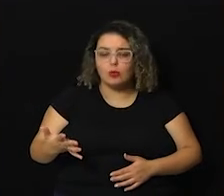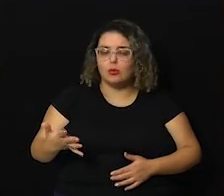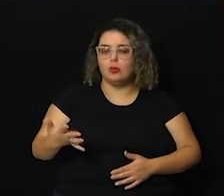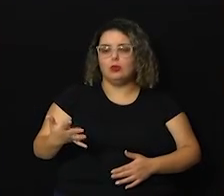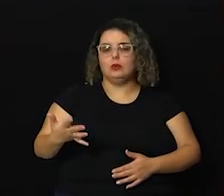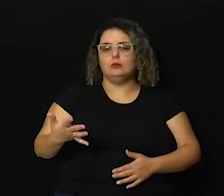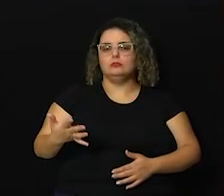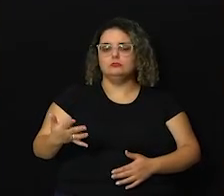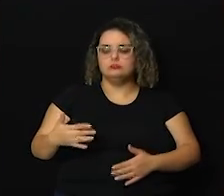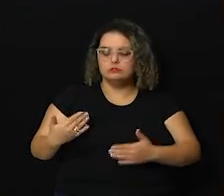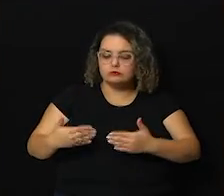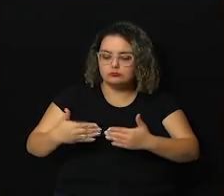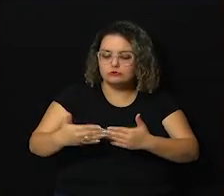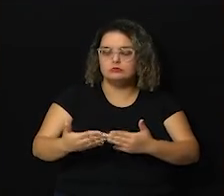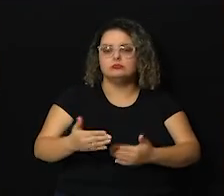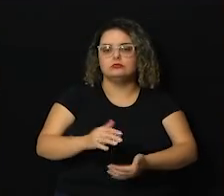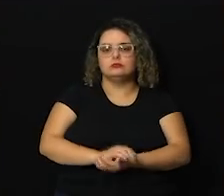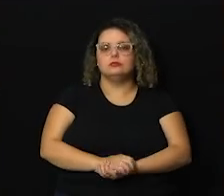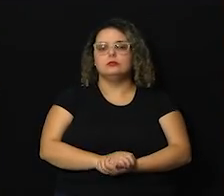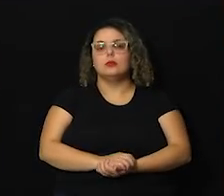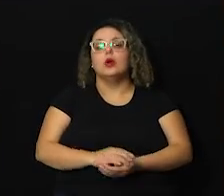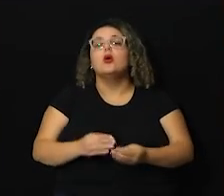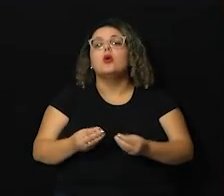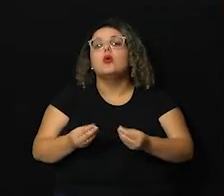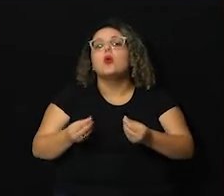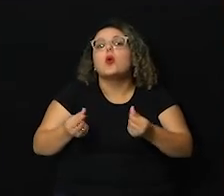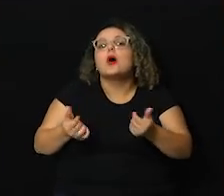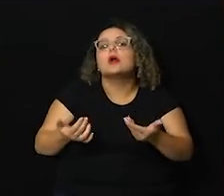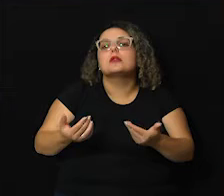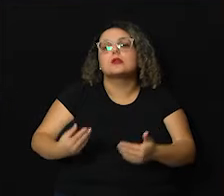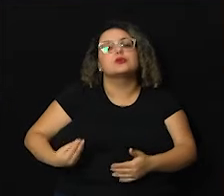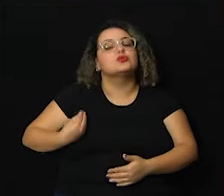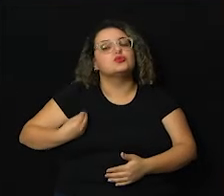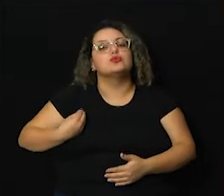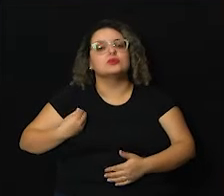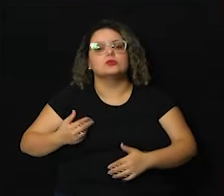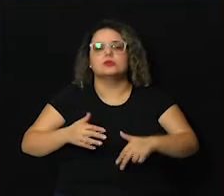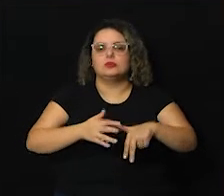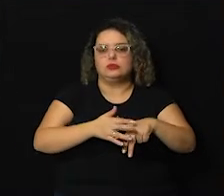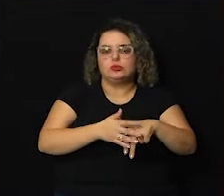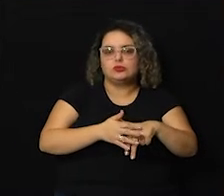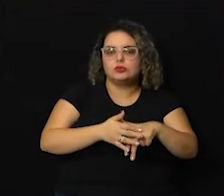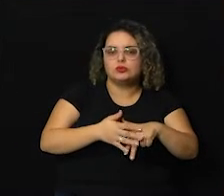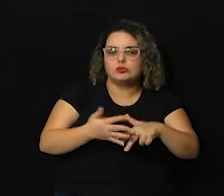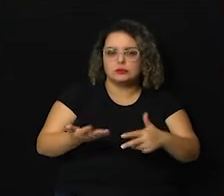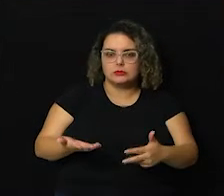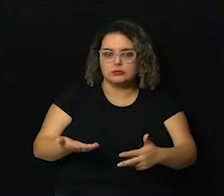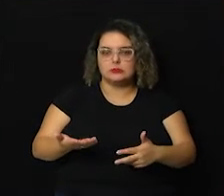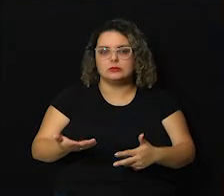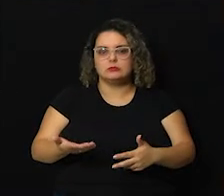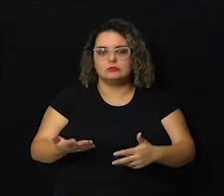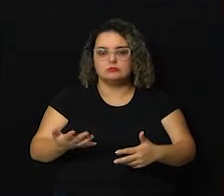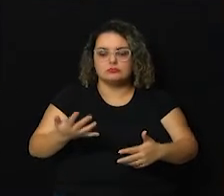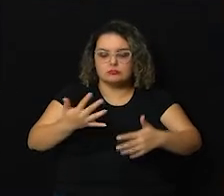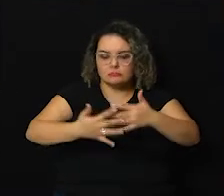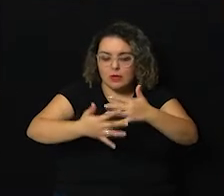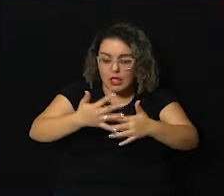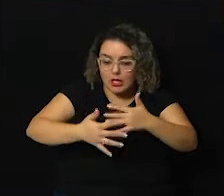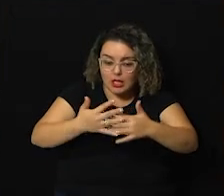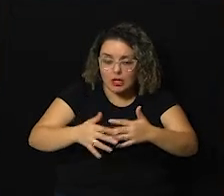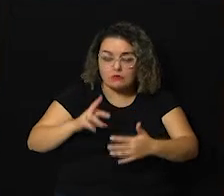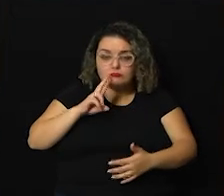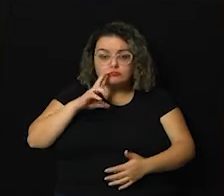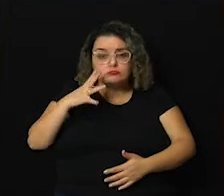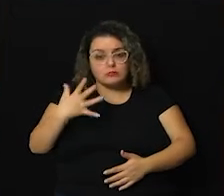porque ela melhora a qualidade de vida dos pacientes e, eventualmente, interfere até no